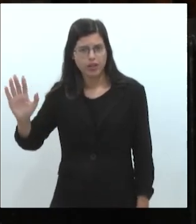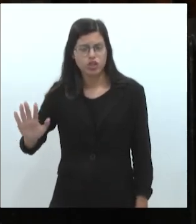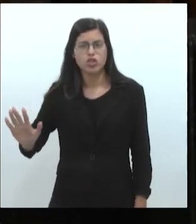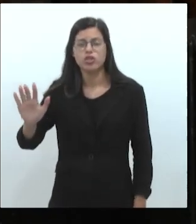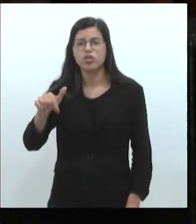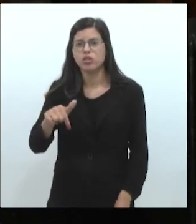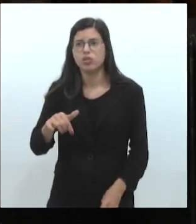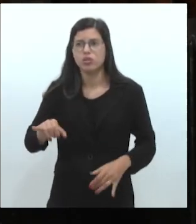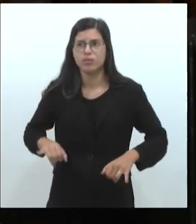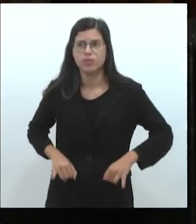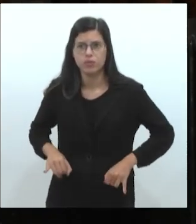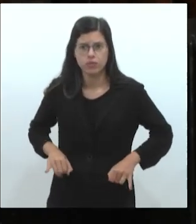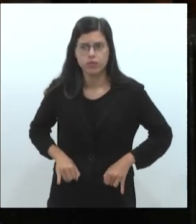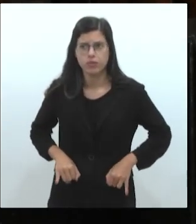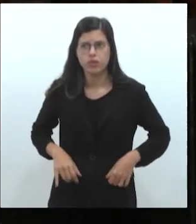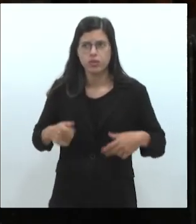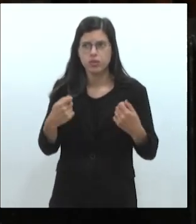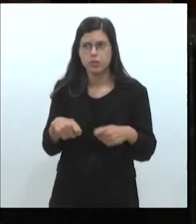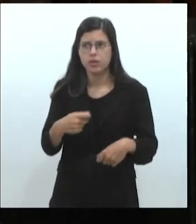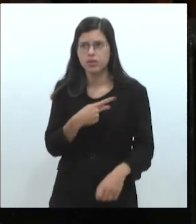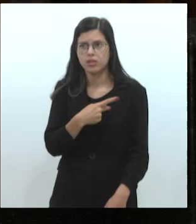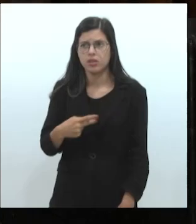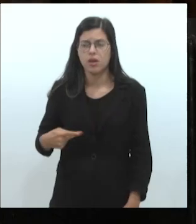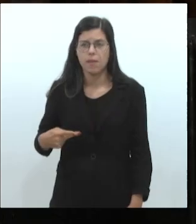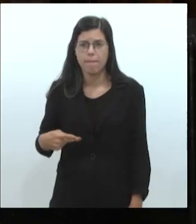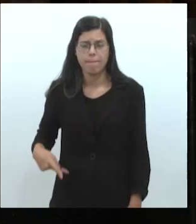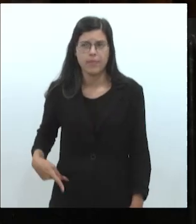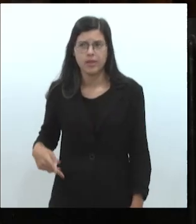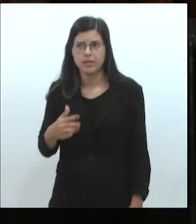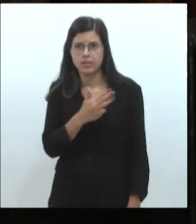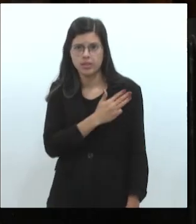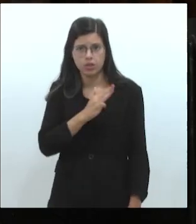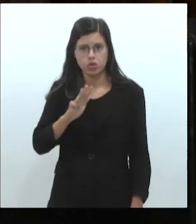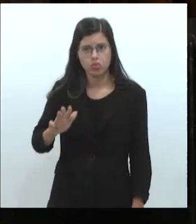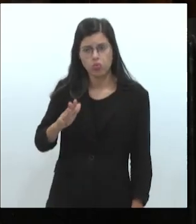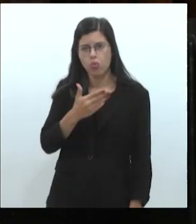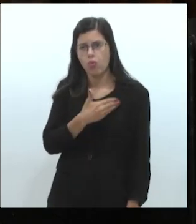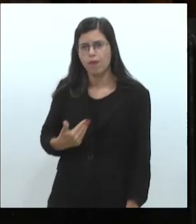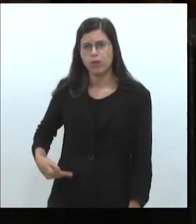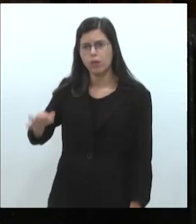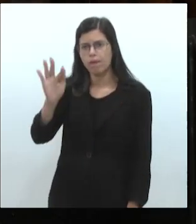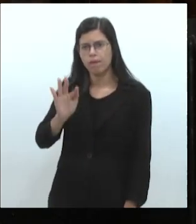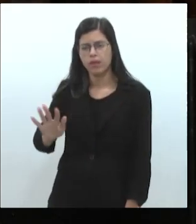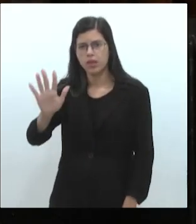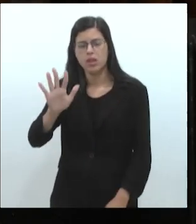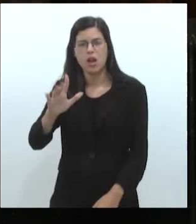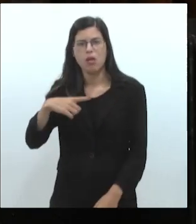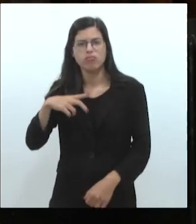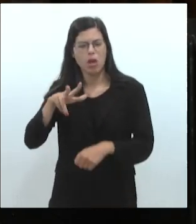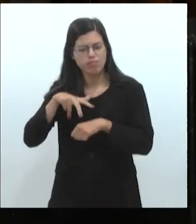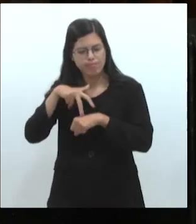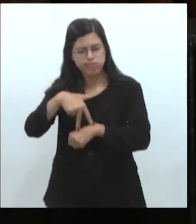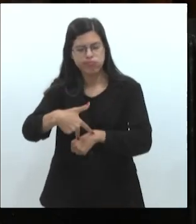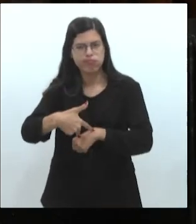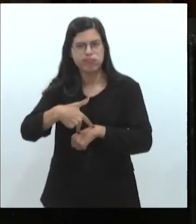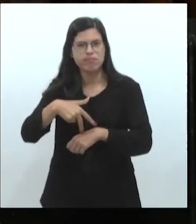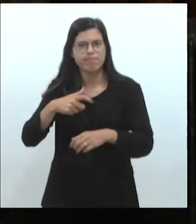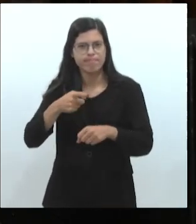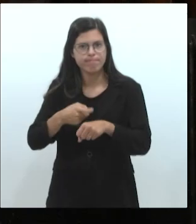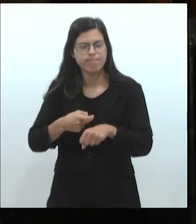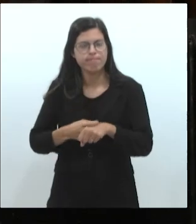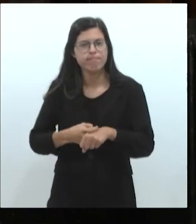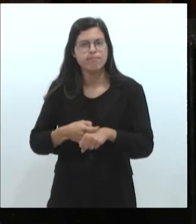gente precisa, presidente Lula, que o governo federal tenha pulso firme, tenha mão amiga com os